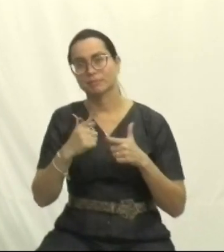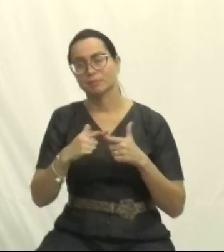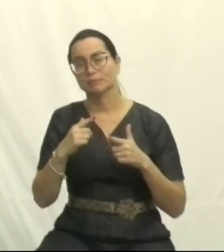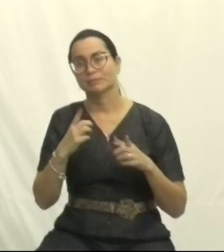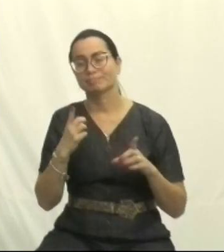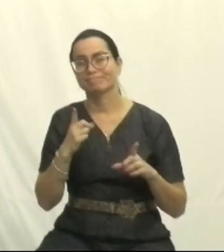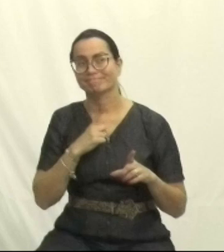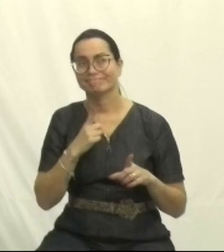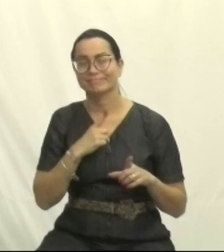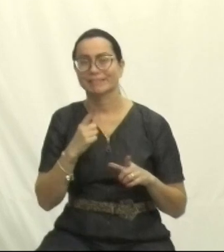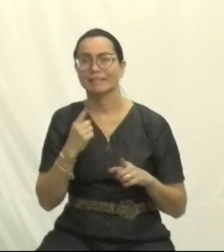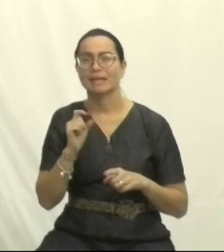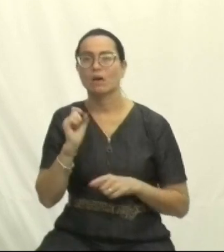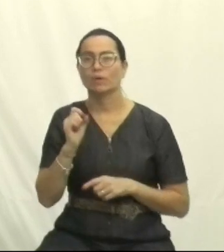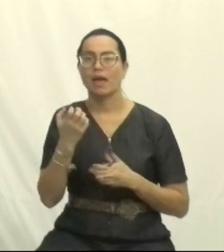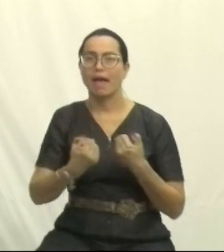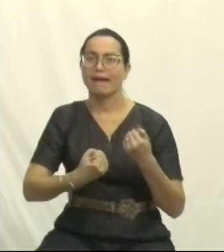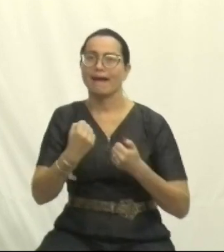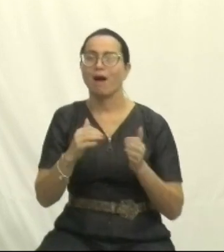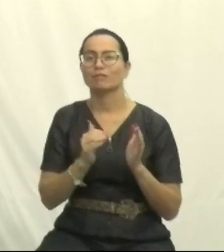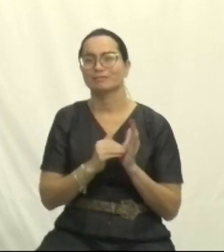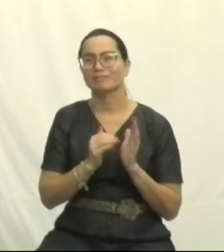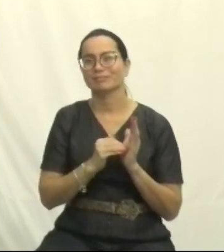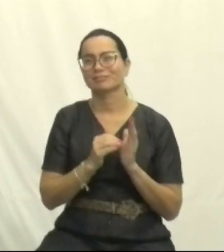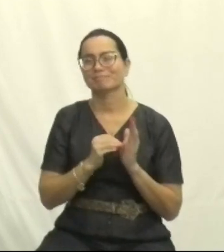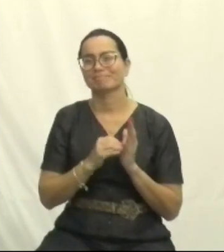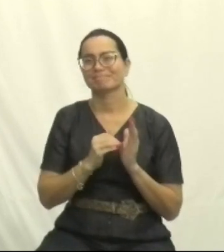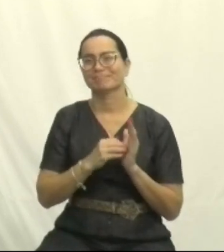ocorrências e atendimentos administrativos, né? Porque,